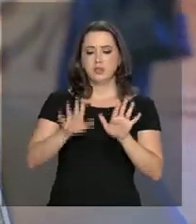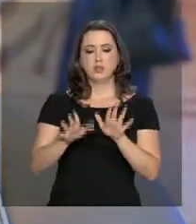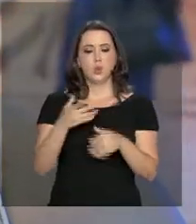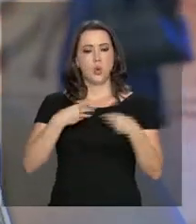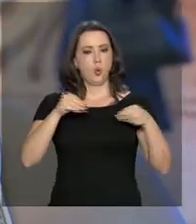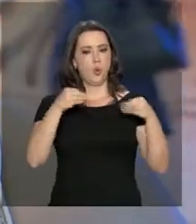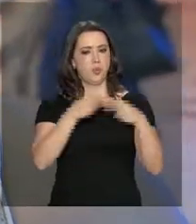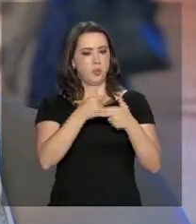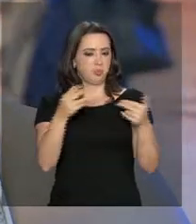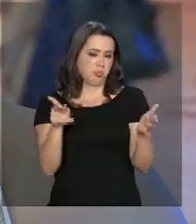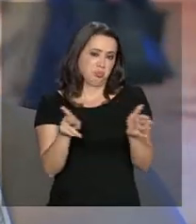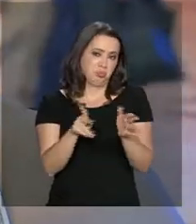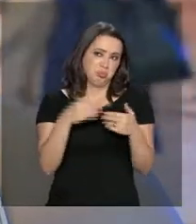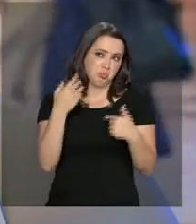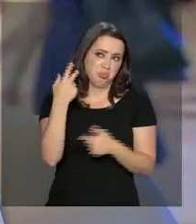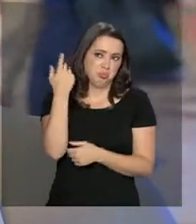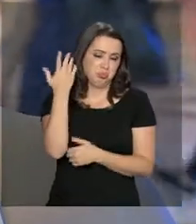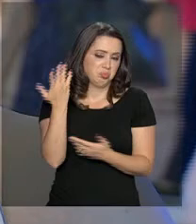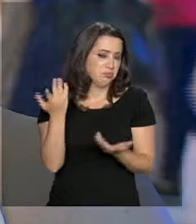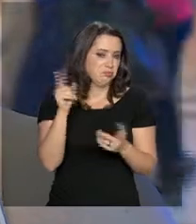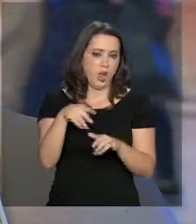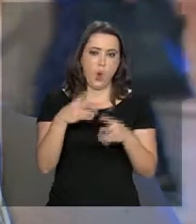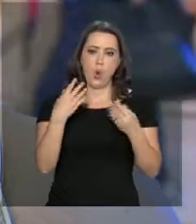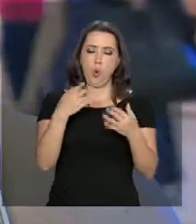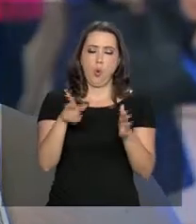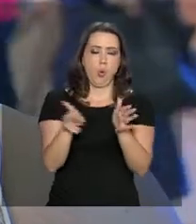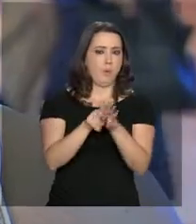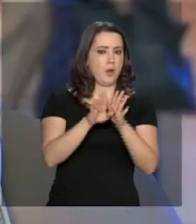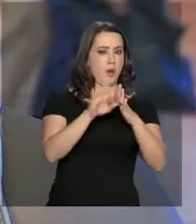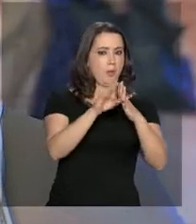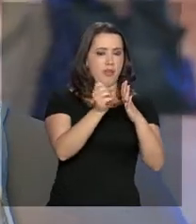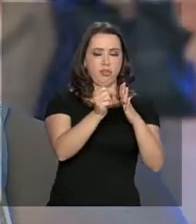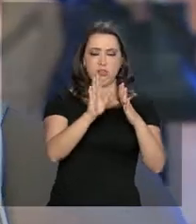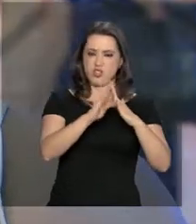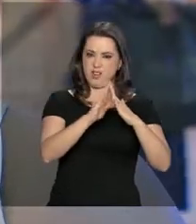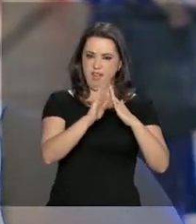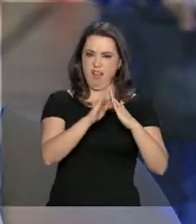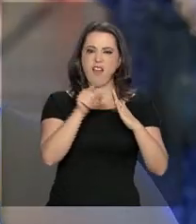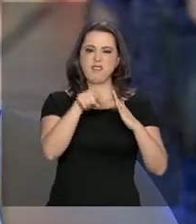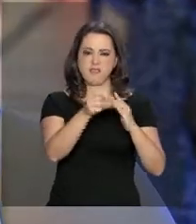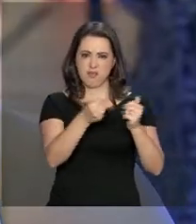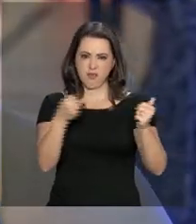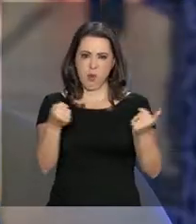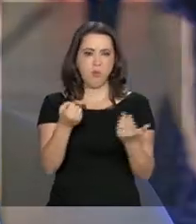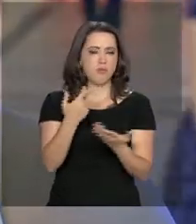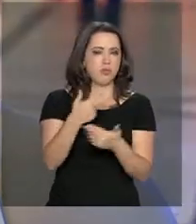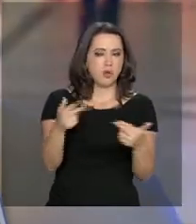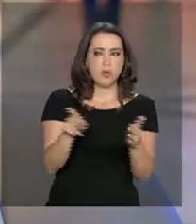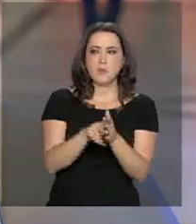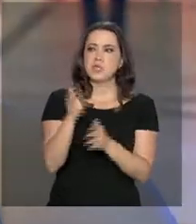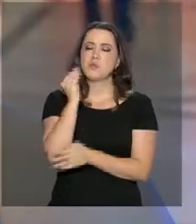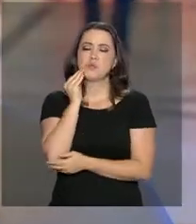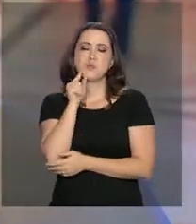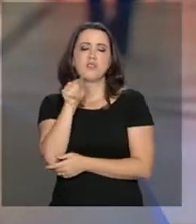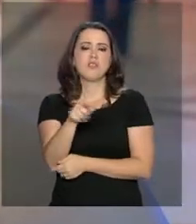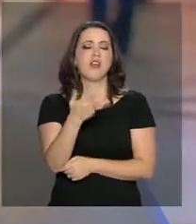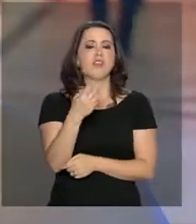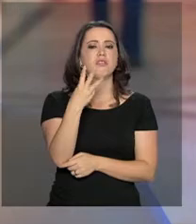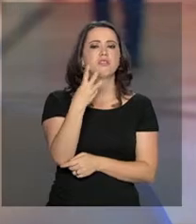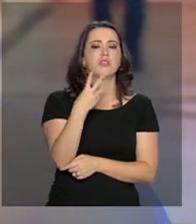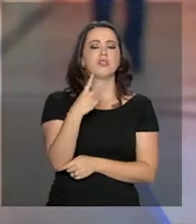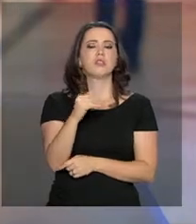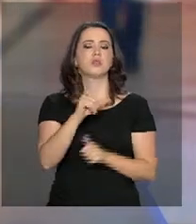vestuário em geral é eu acho que eletroeletrônico é do méxico você tem que testar se na testa na loja a 73